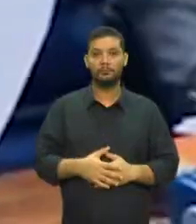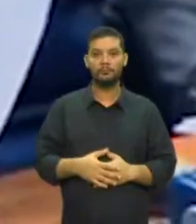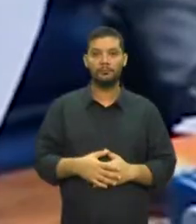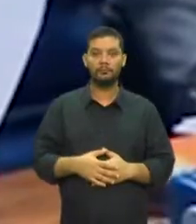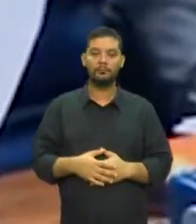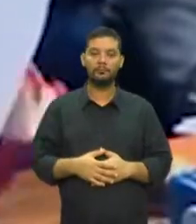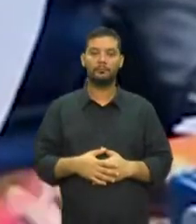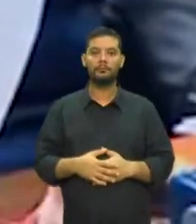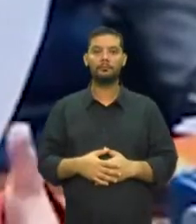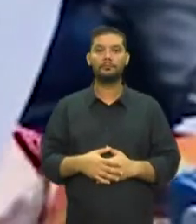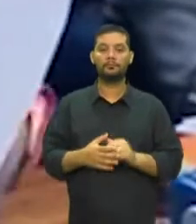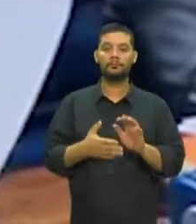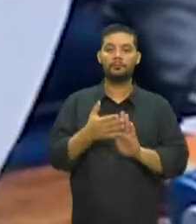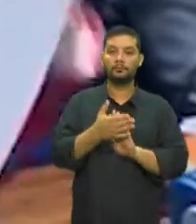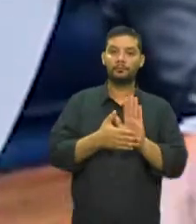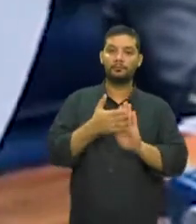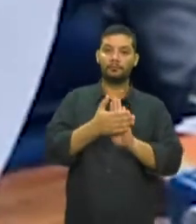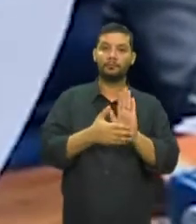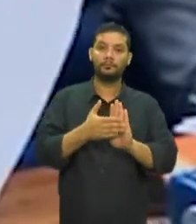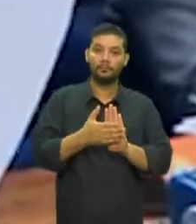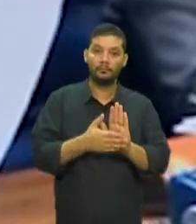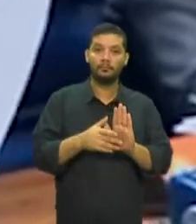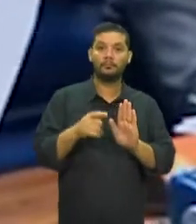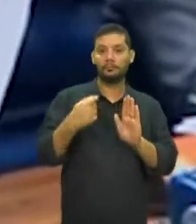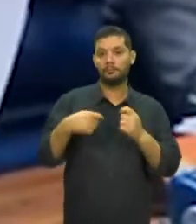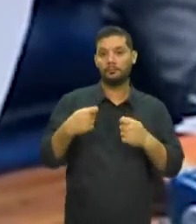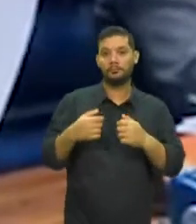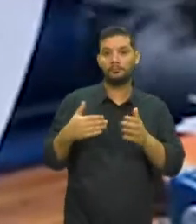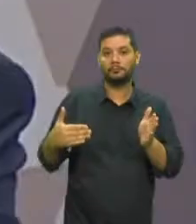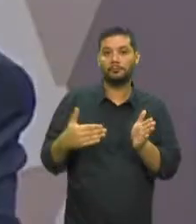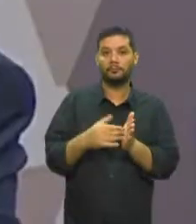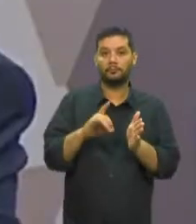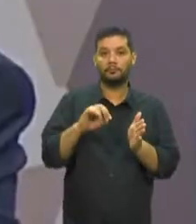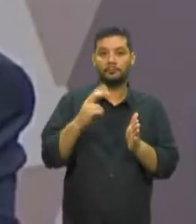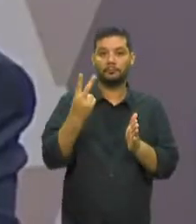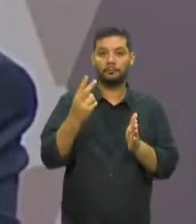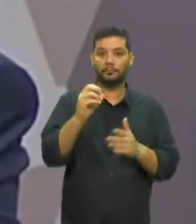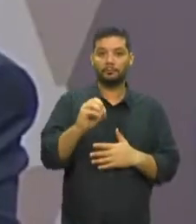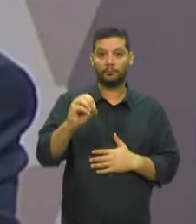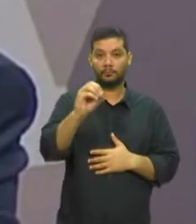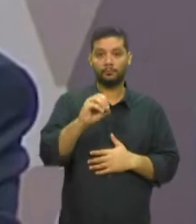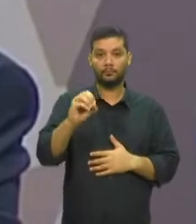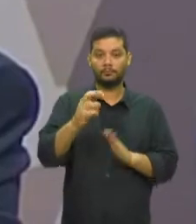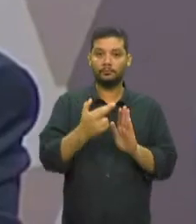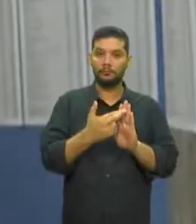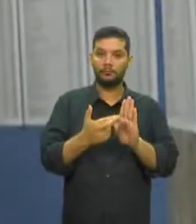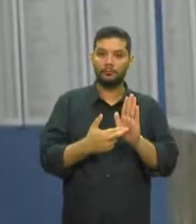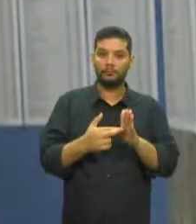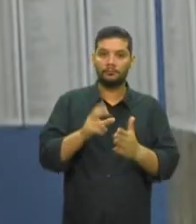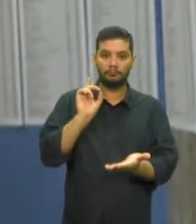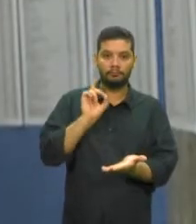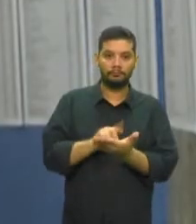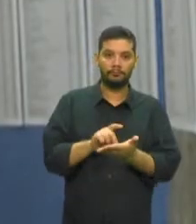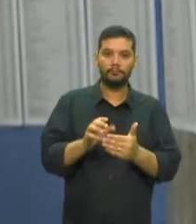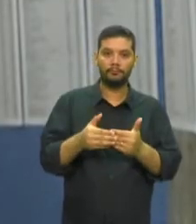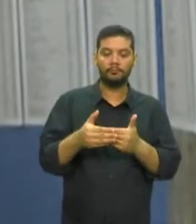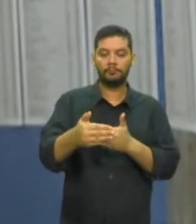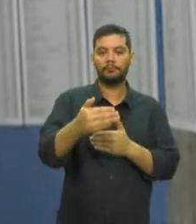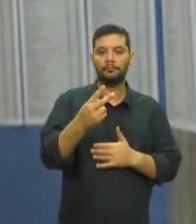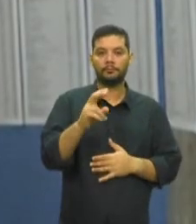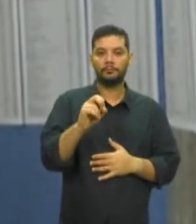turno. O texto precisa ser promulgado até o dia 2 de outubro para que as regras tenham validade nas eleições